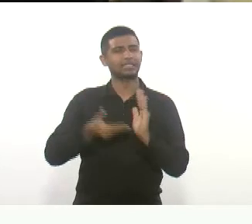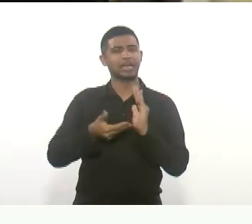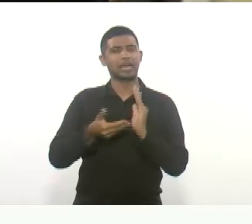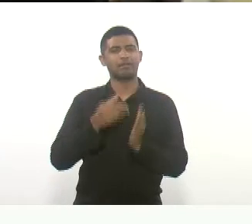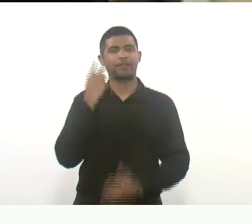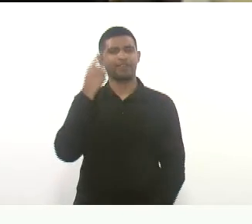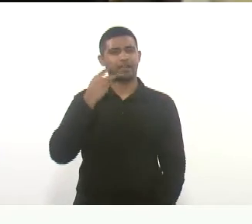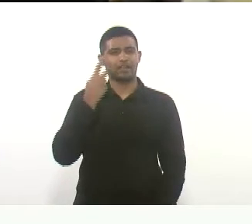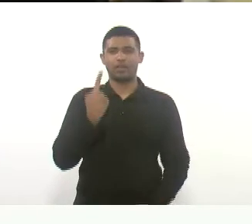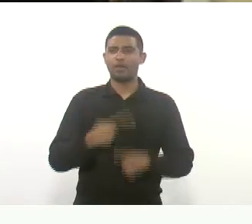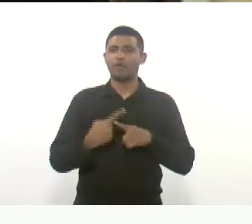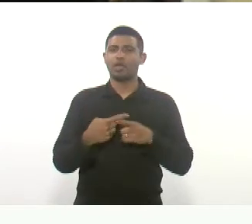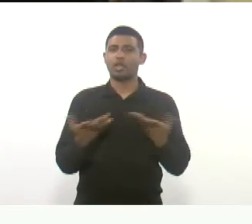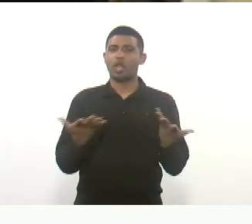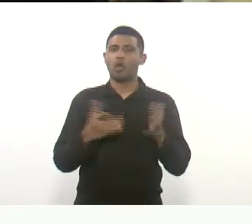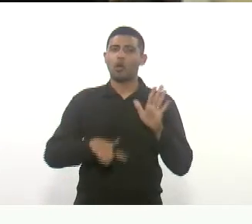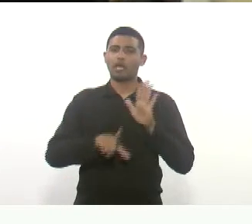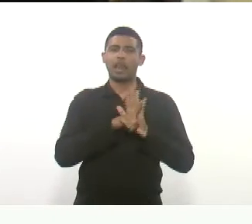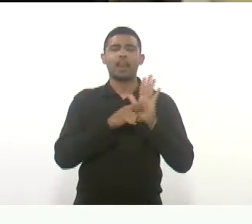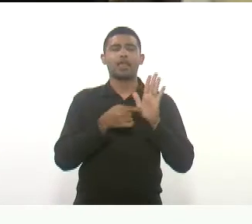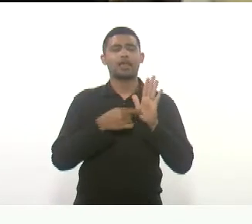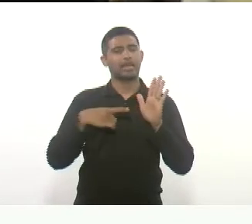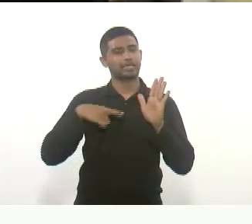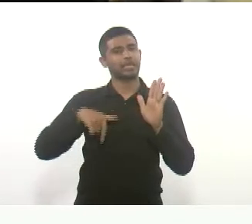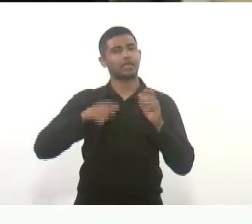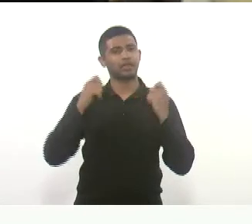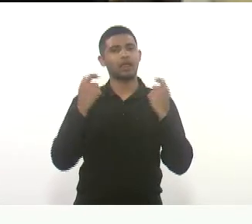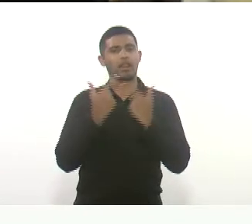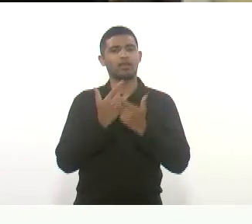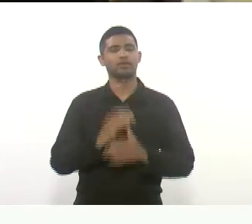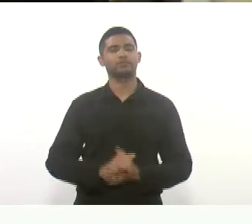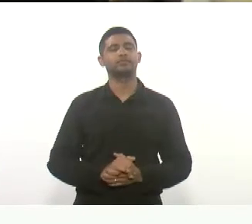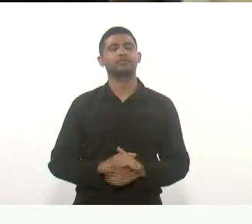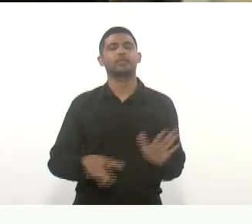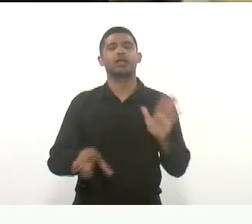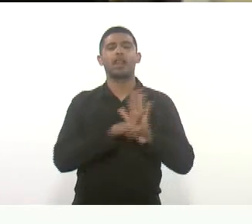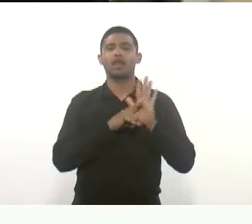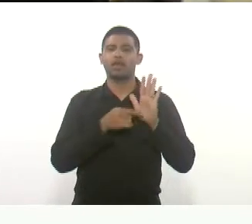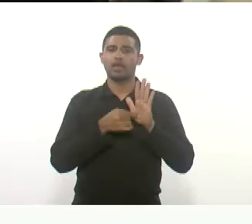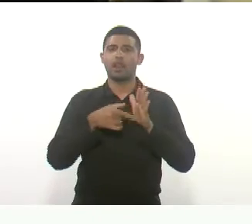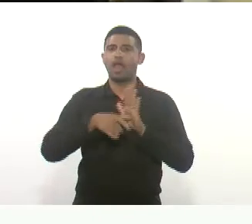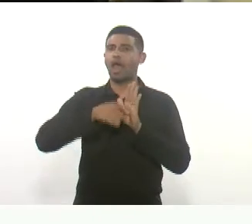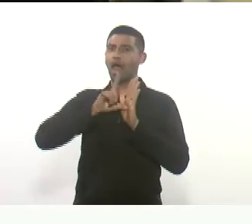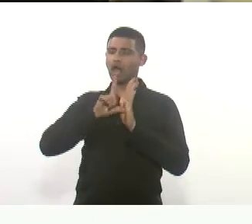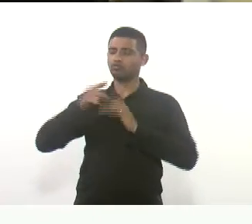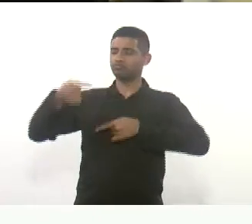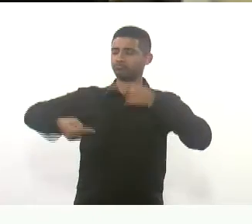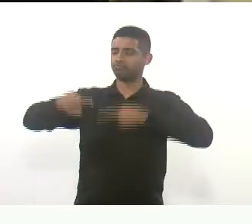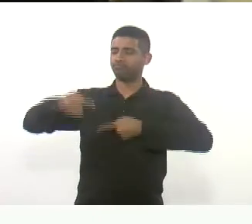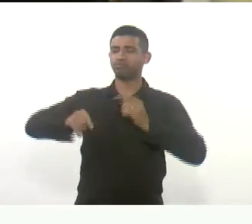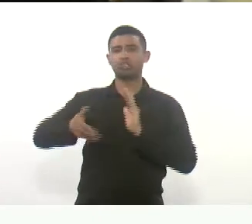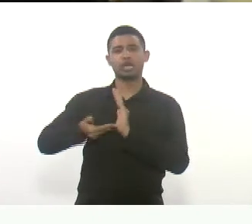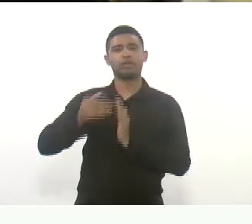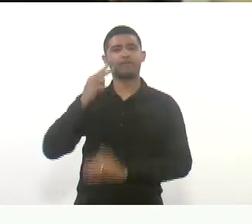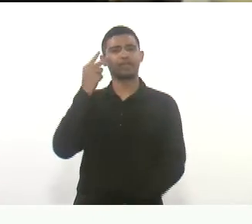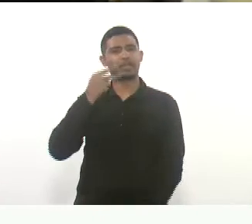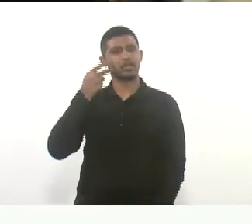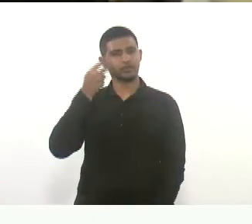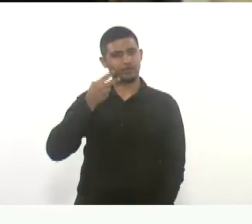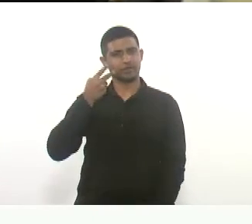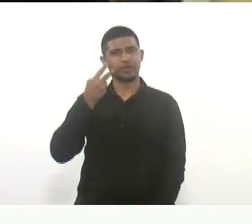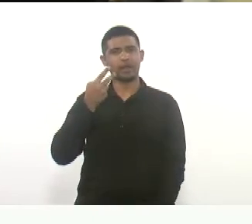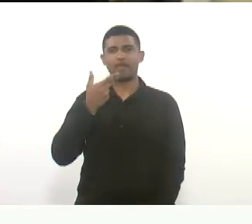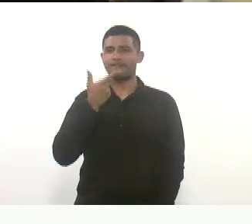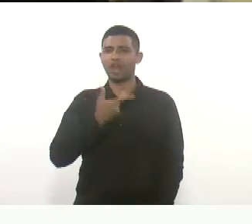porque hoje a lei que existe aqui nessa casa, a lei foi antes discutida na Câmara de Vereadores, sob a